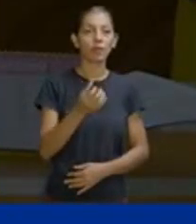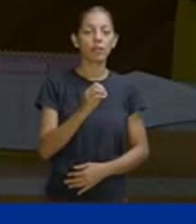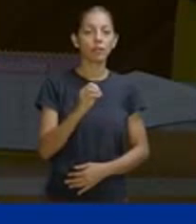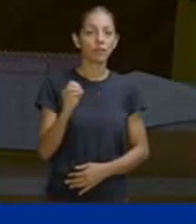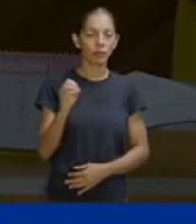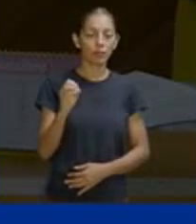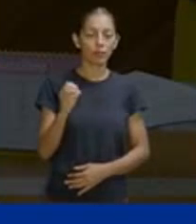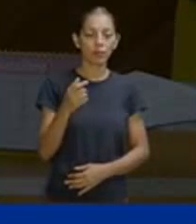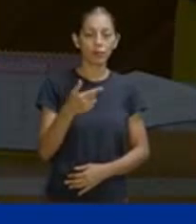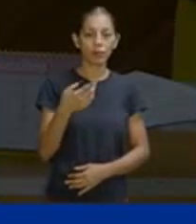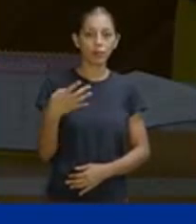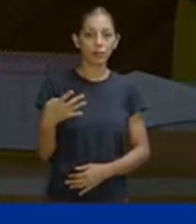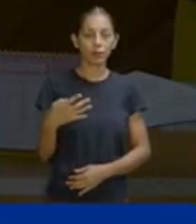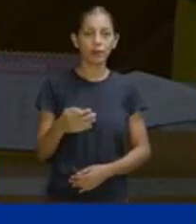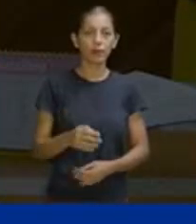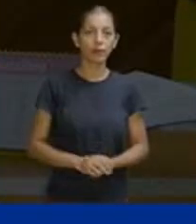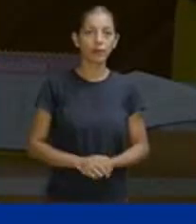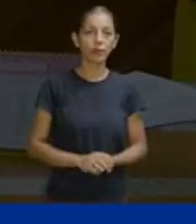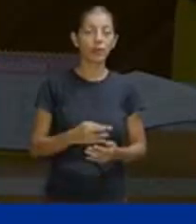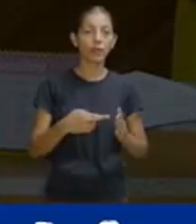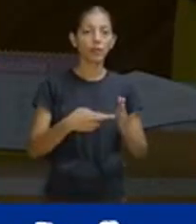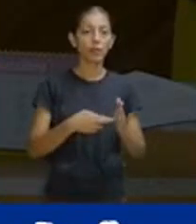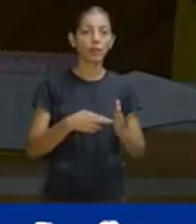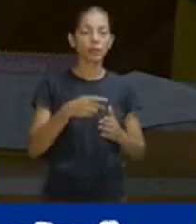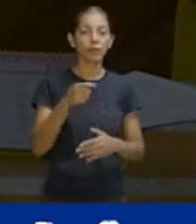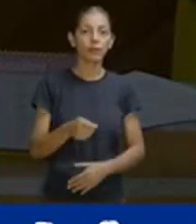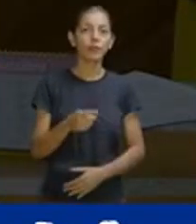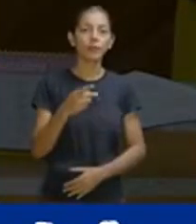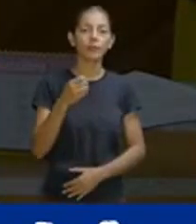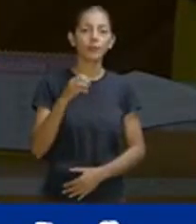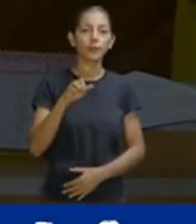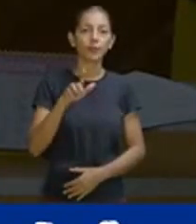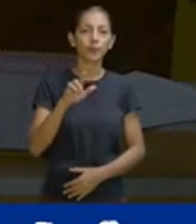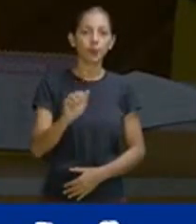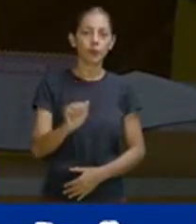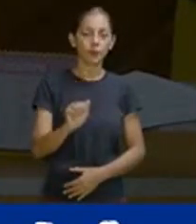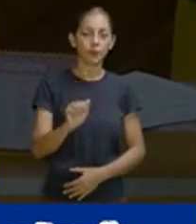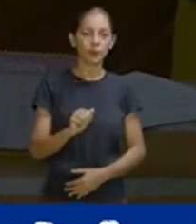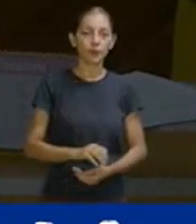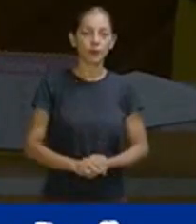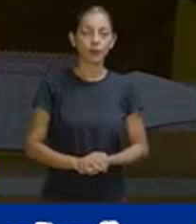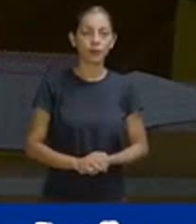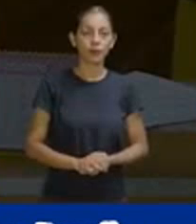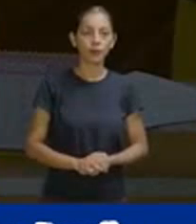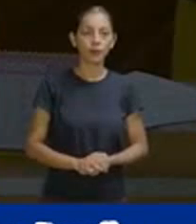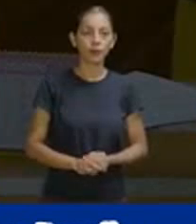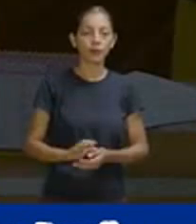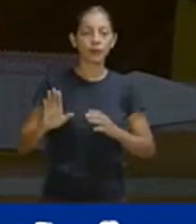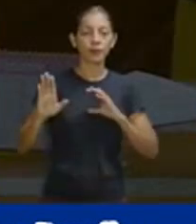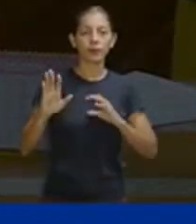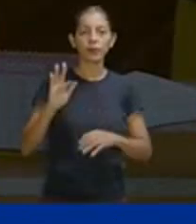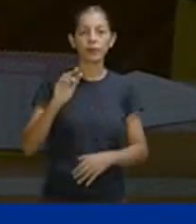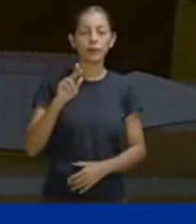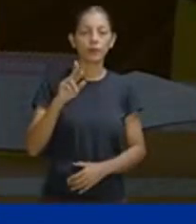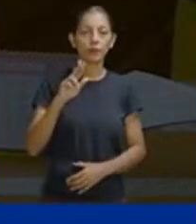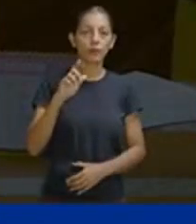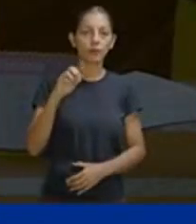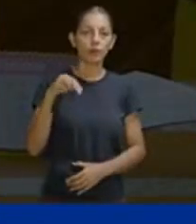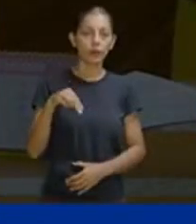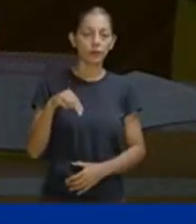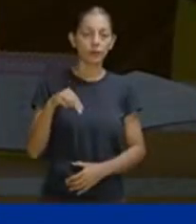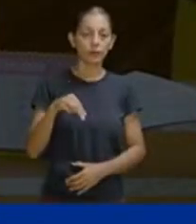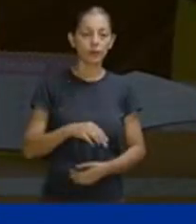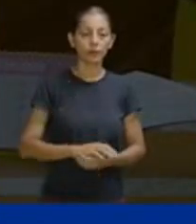060094-2024, relatoria da juíza Paula Santos, recorrente Antônio Paulo de Oliveira Furlan e a recorrida coligação